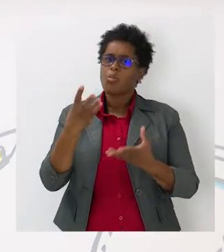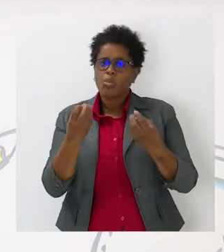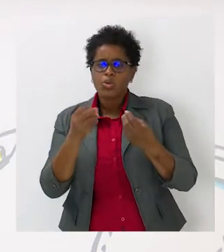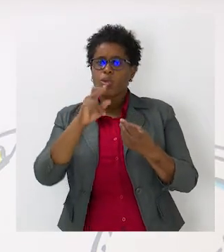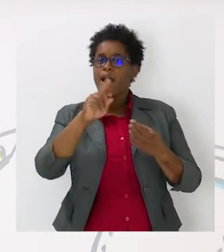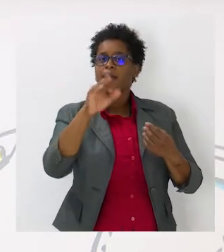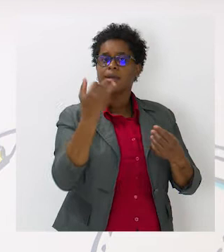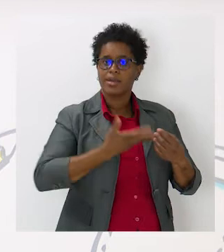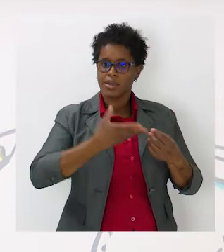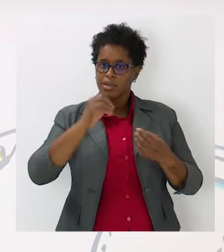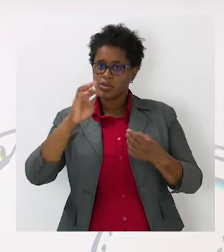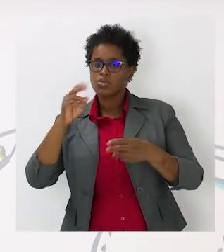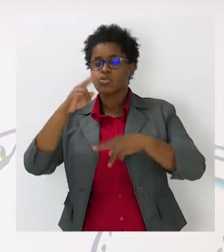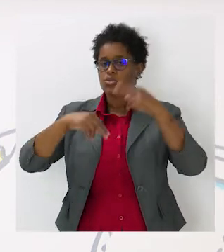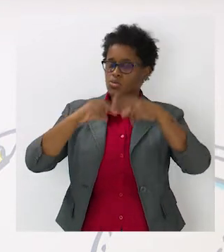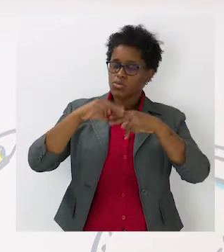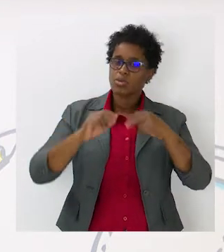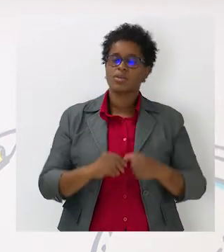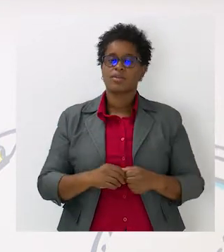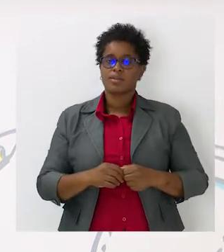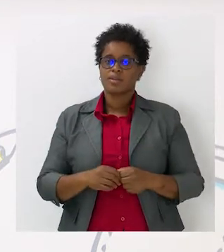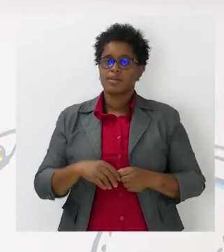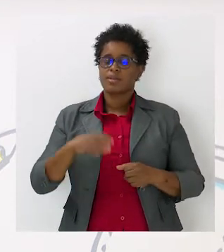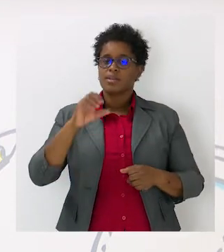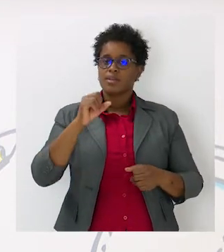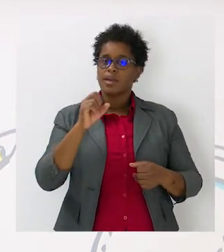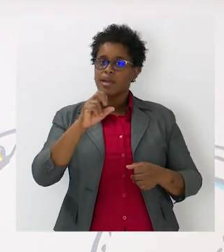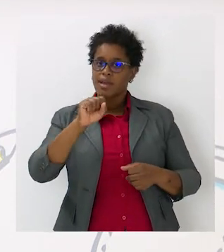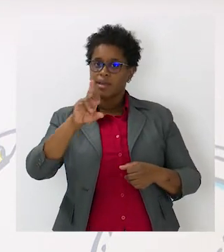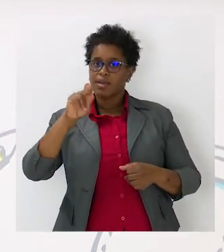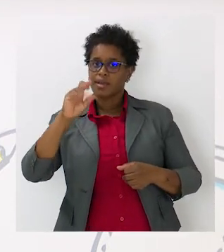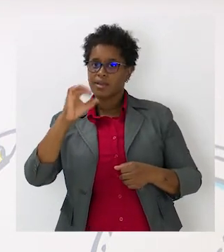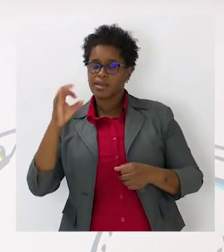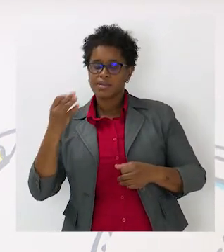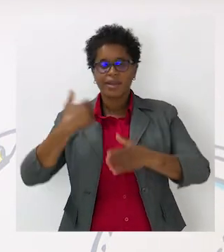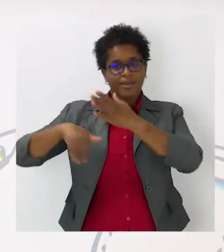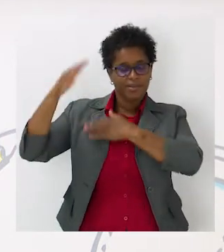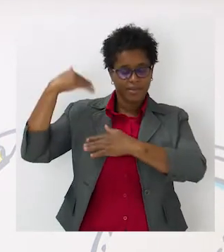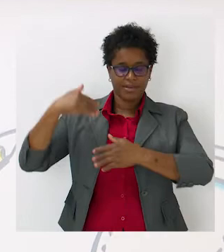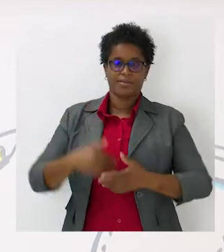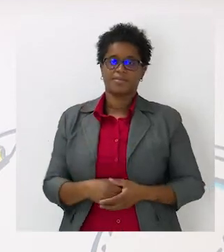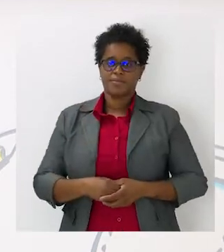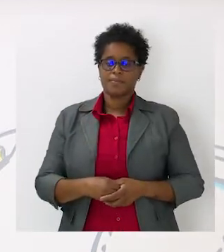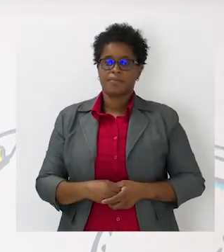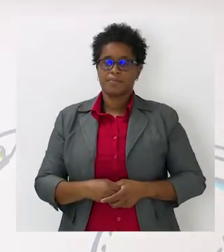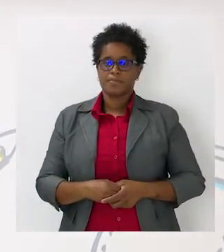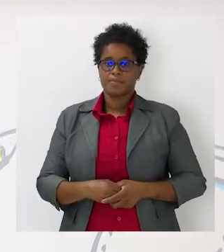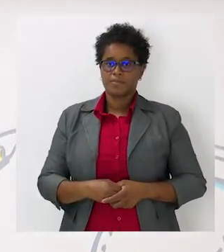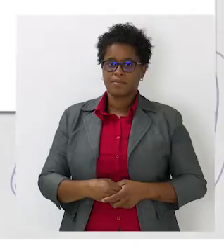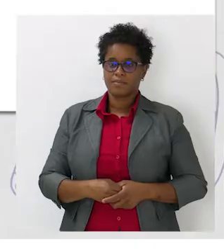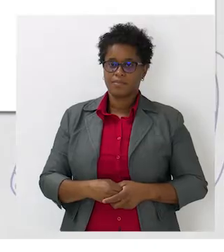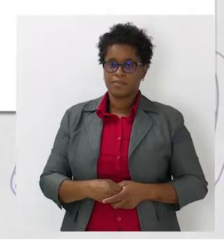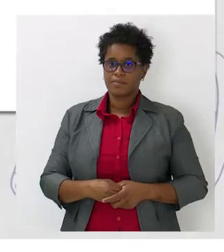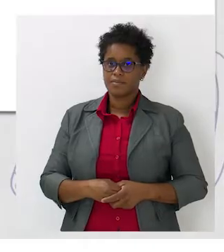territórios muito áridos que compunham a Grécia Antiga. Vamos